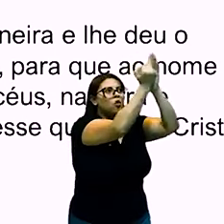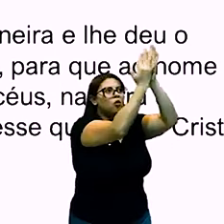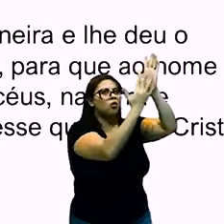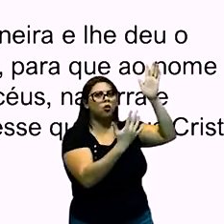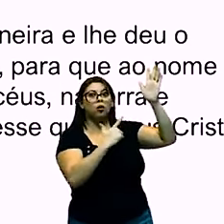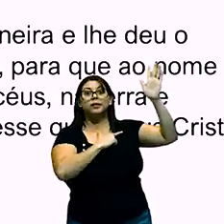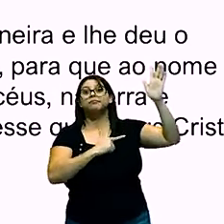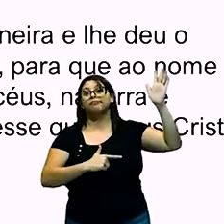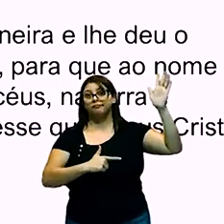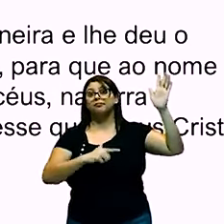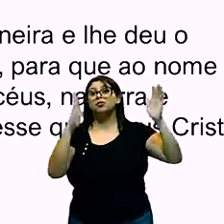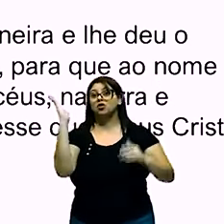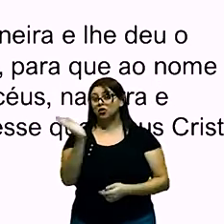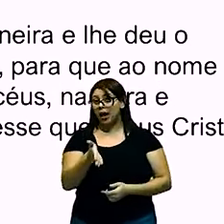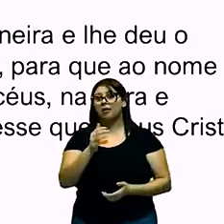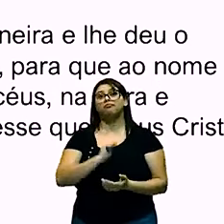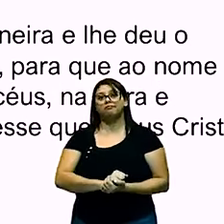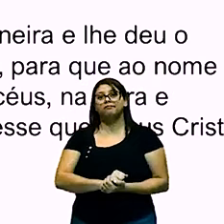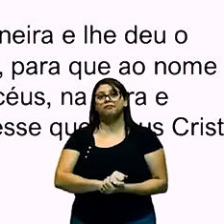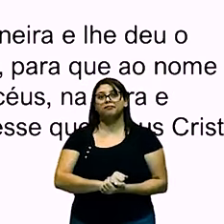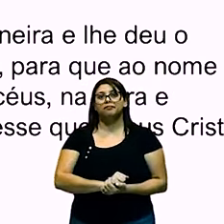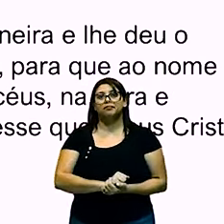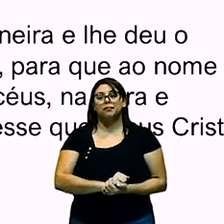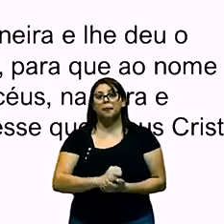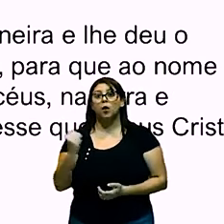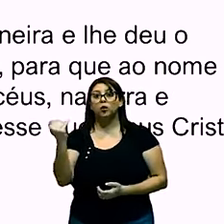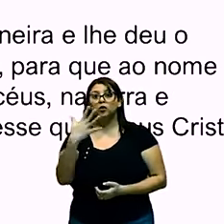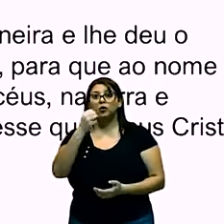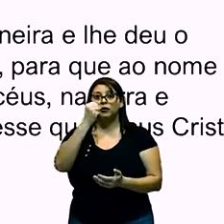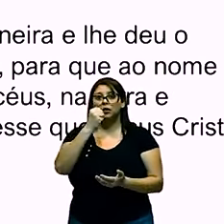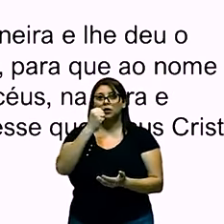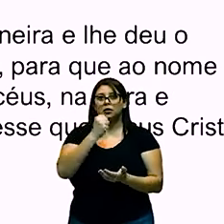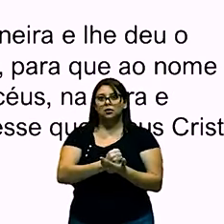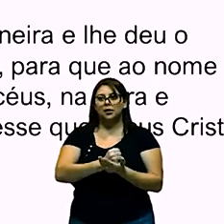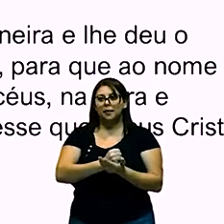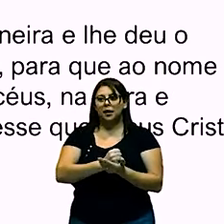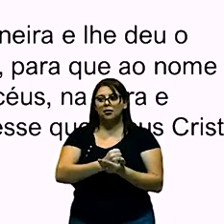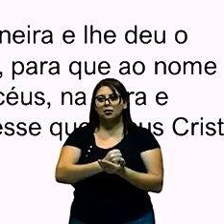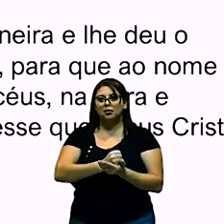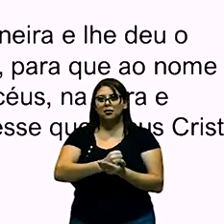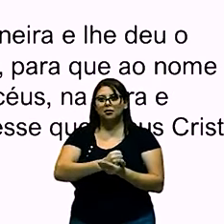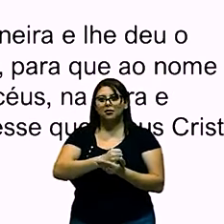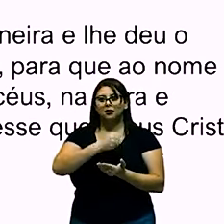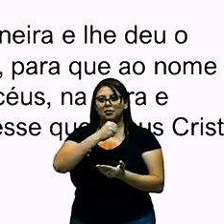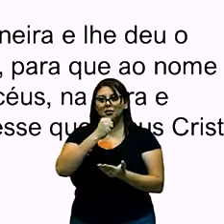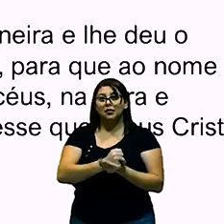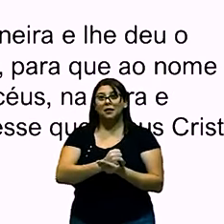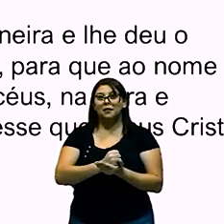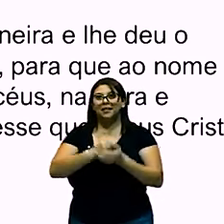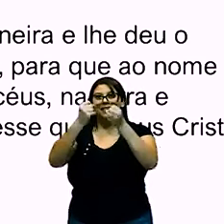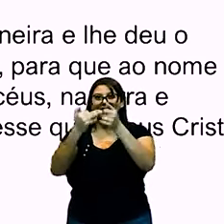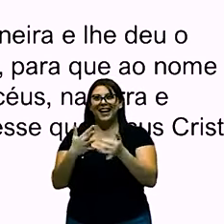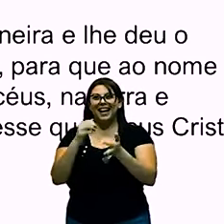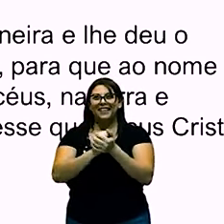de 100 vezes a expressão em Cristo, mais de 14 vezes por meio dele. E Paulo diz